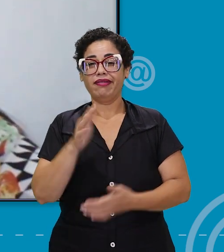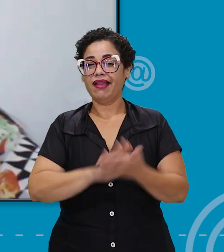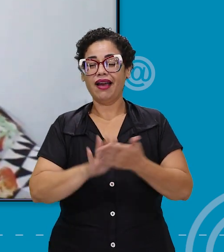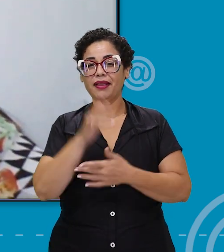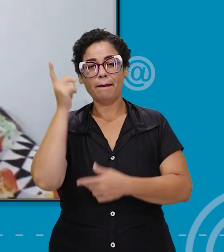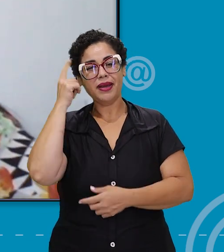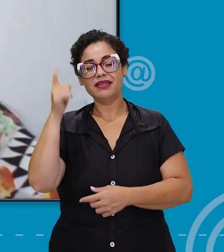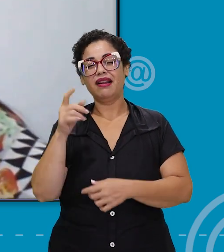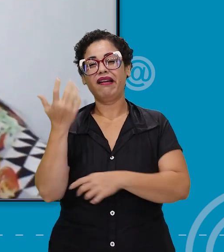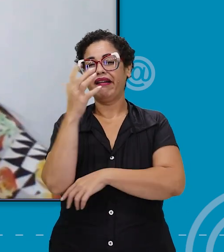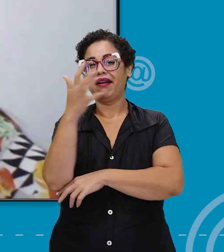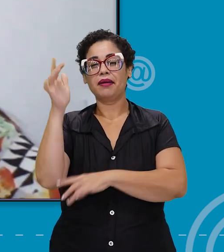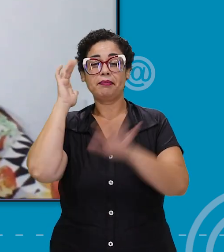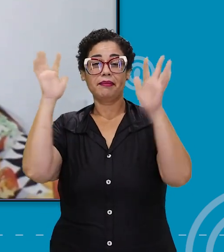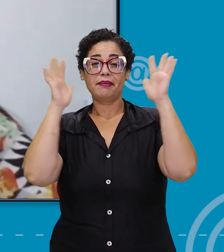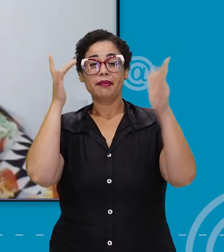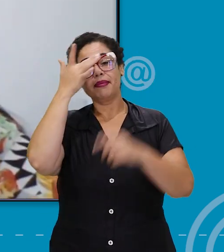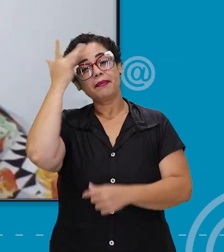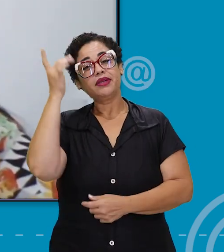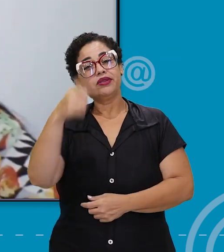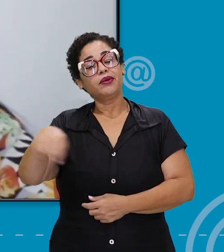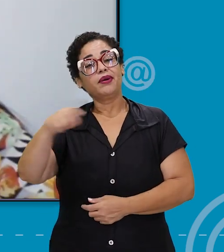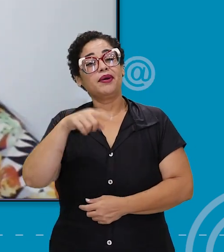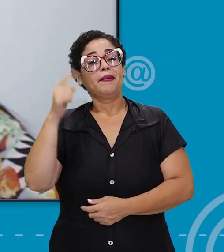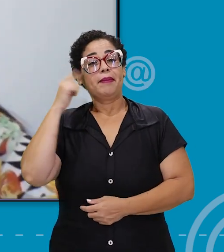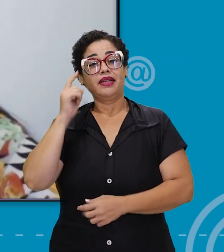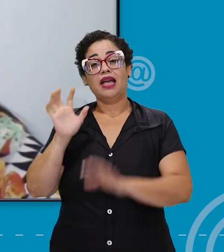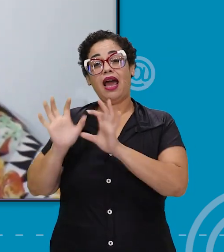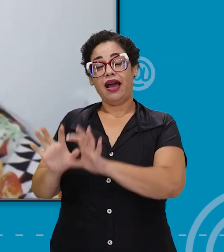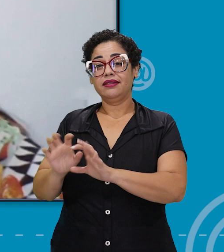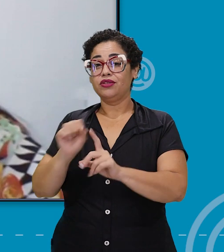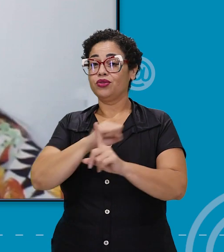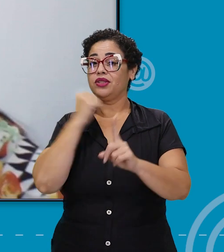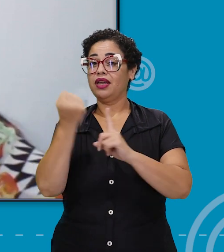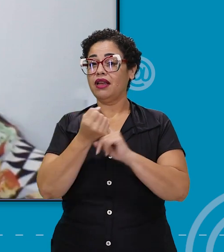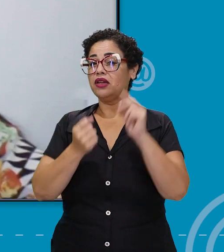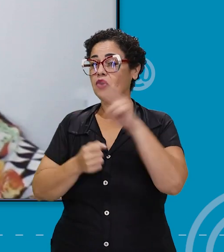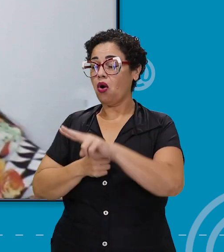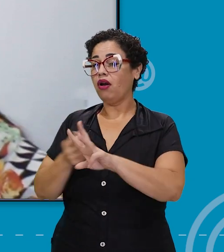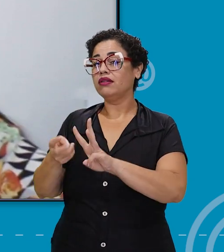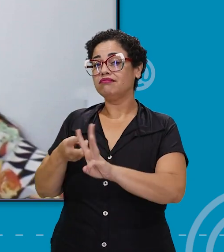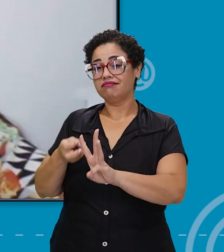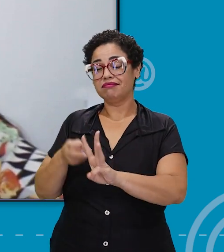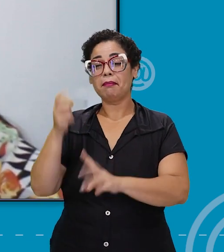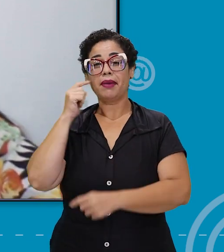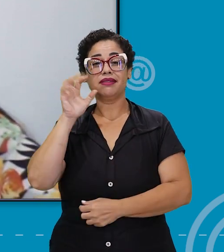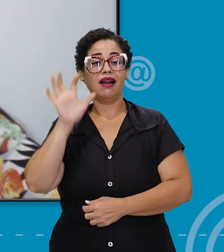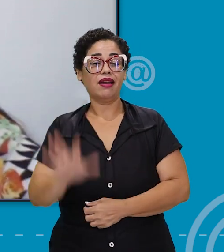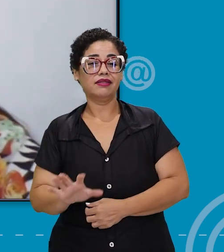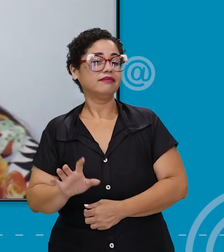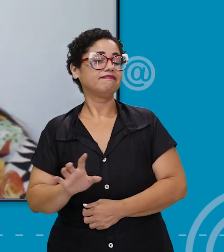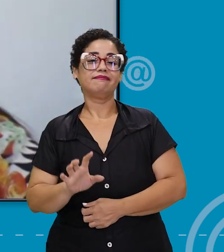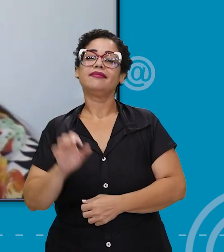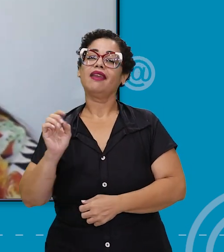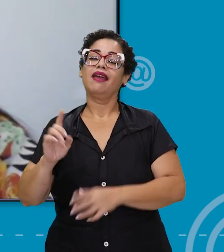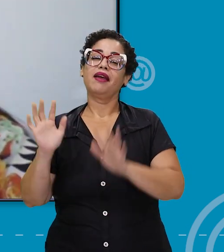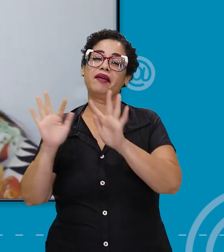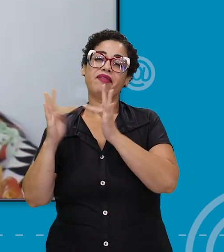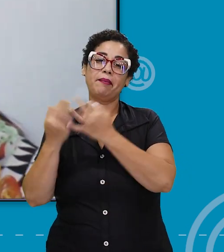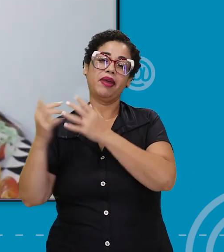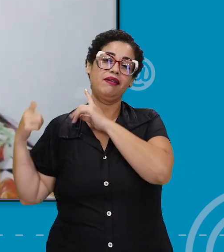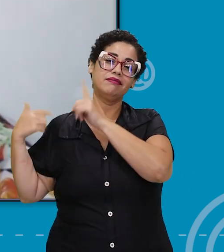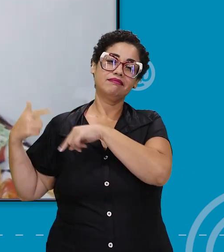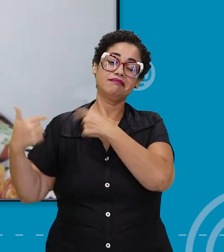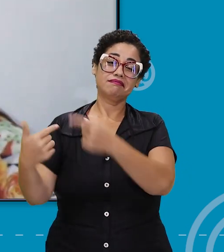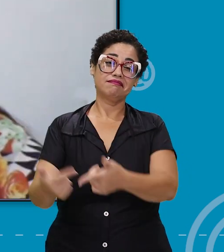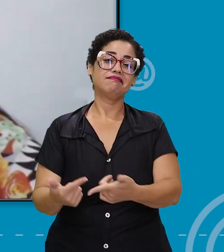enfim, existem várias questões que tá no imaginário do senso comum da sociedade e que ela se perpassa de geração